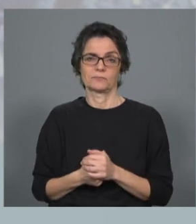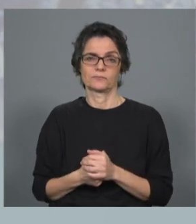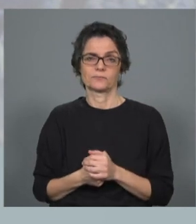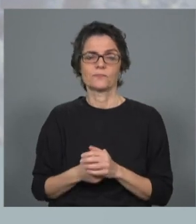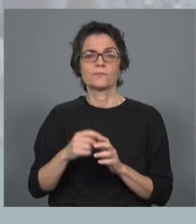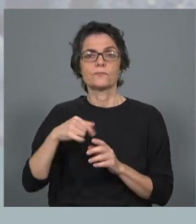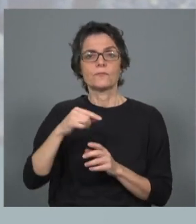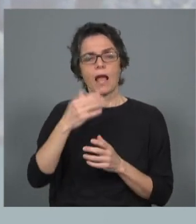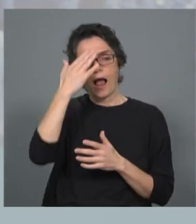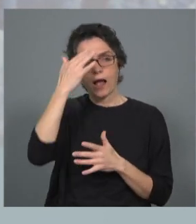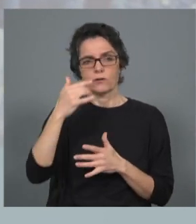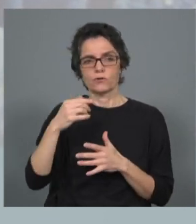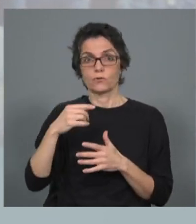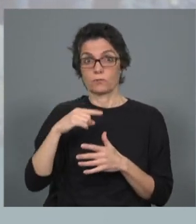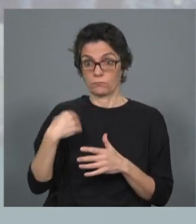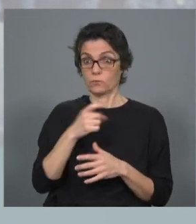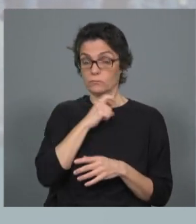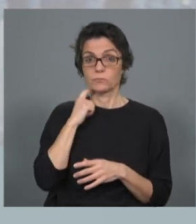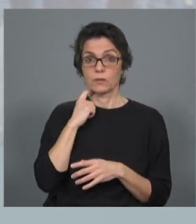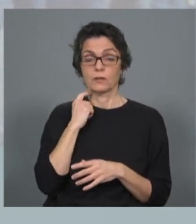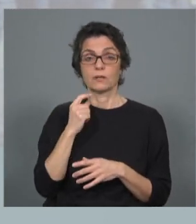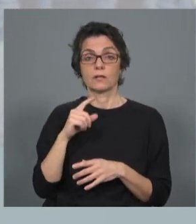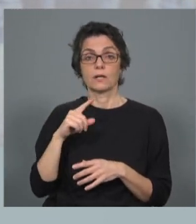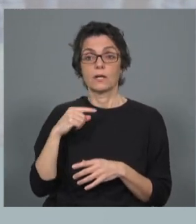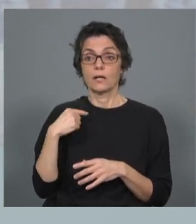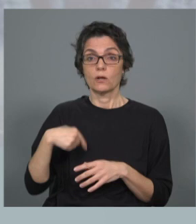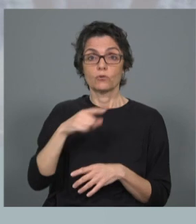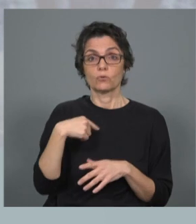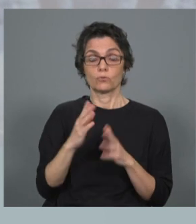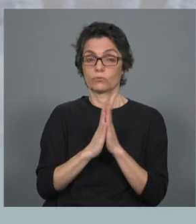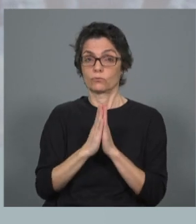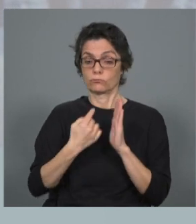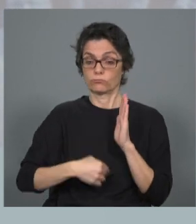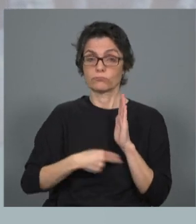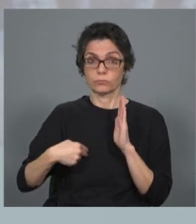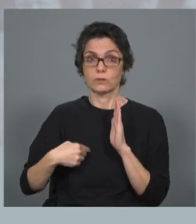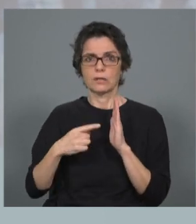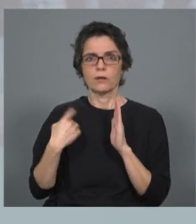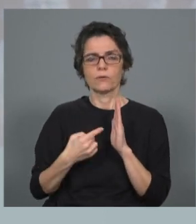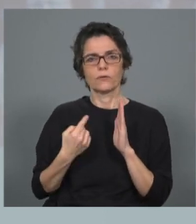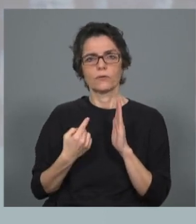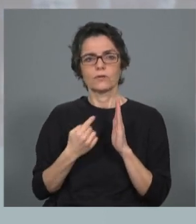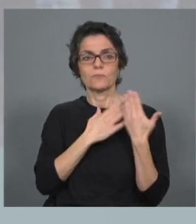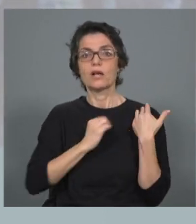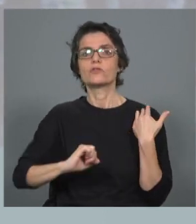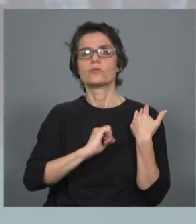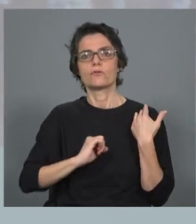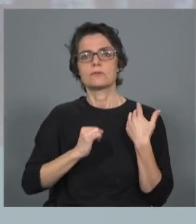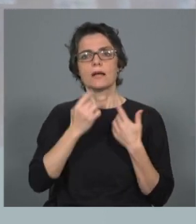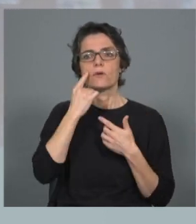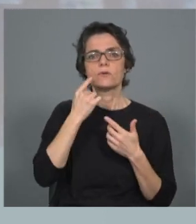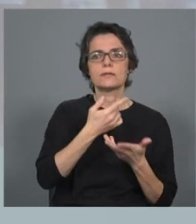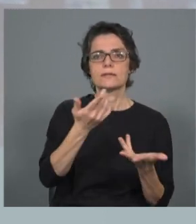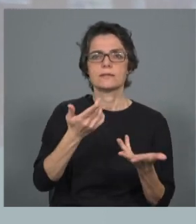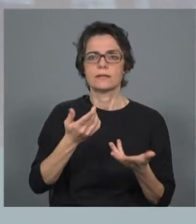que nos cabe a nós padres, mas certamente a nós todos cristãos, garantir que nos conhecemos uns aos outros,